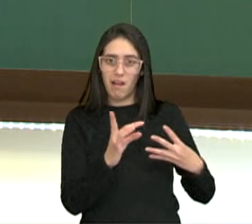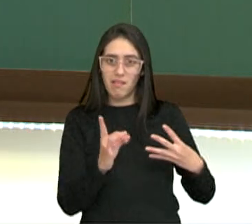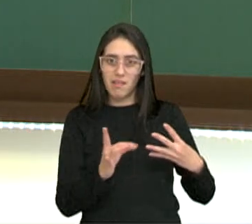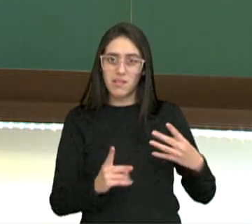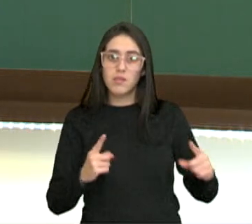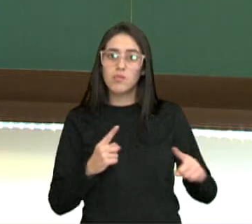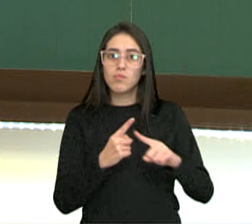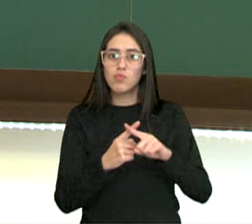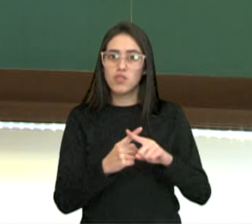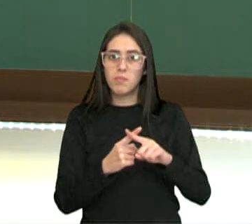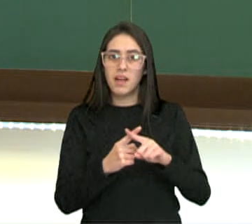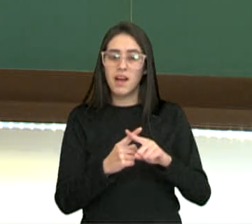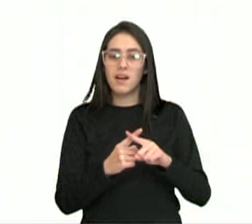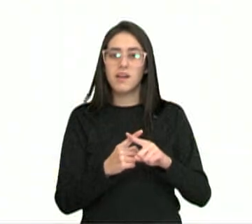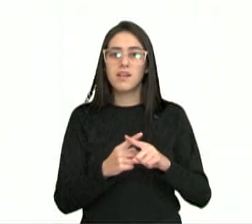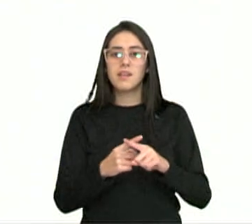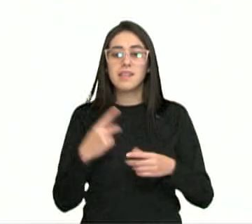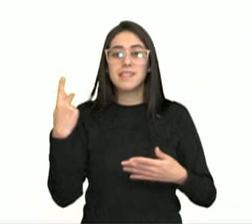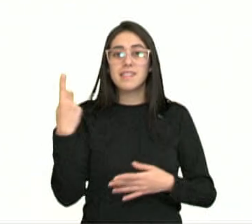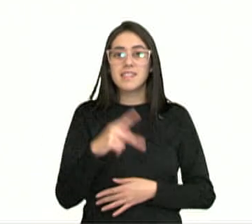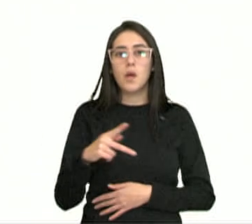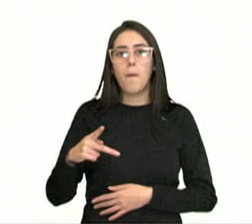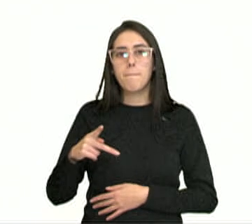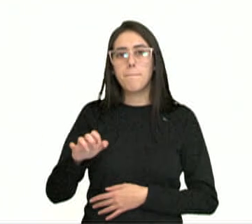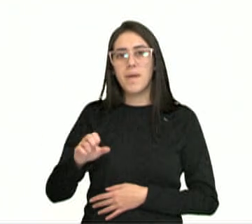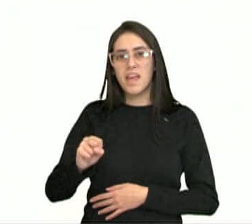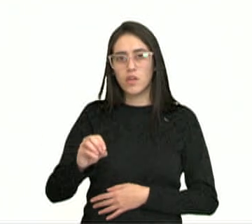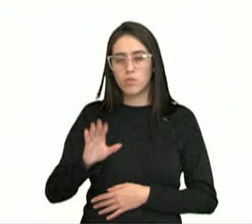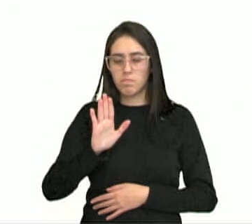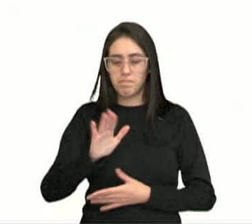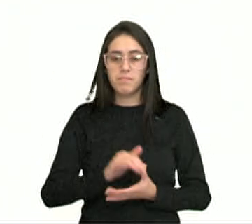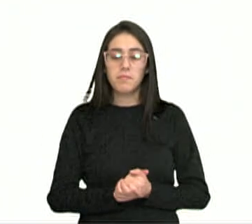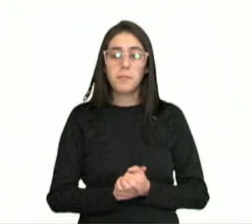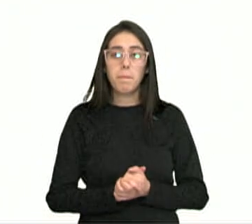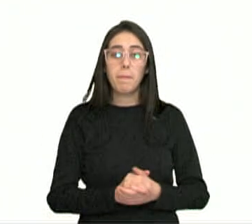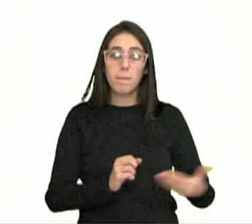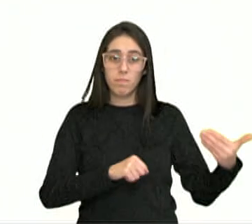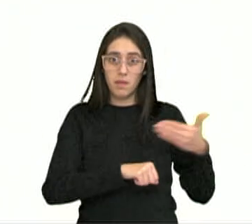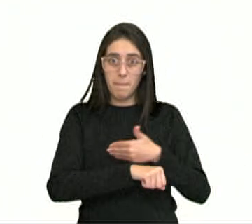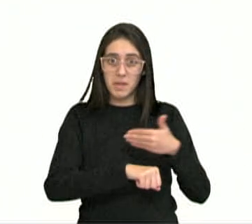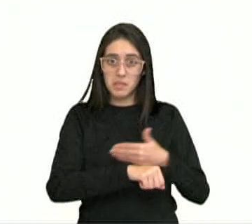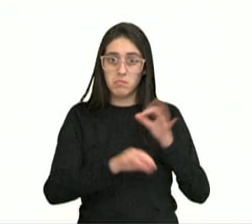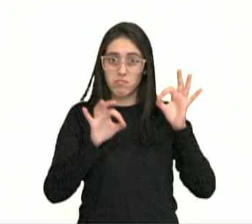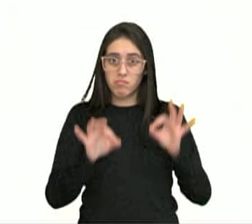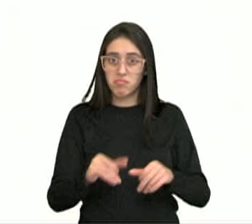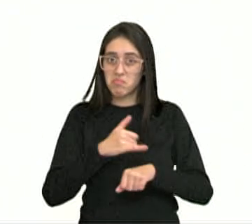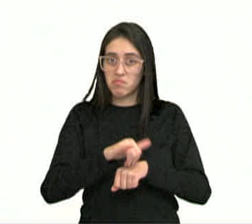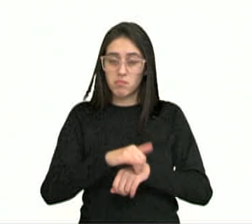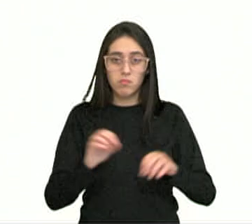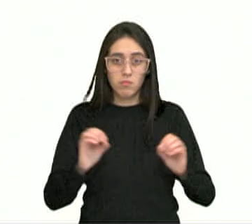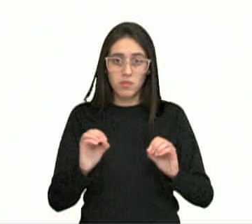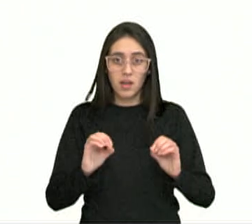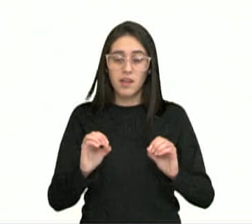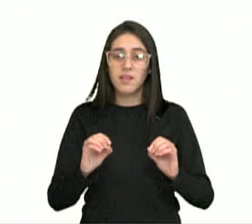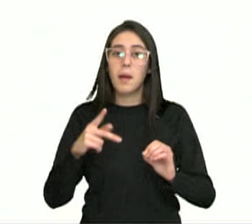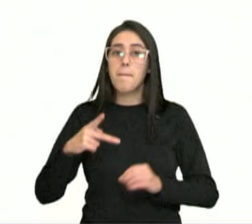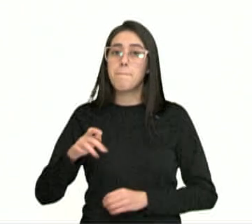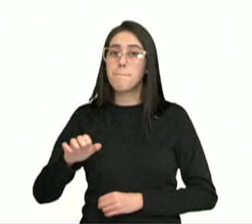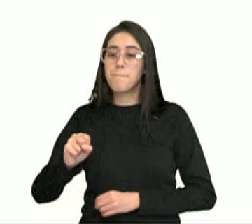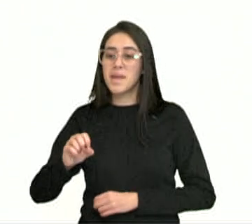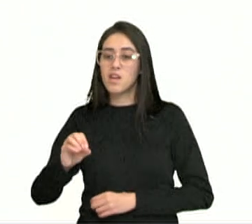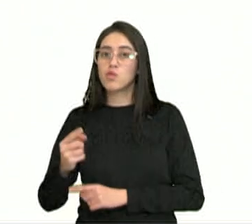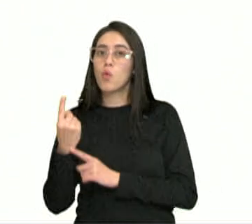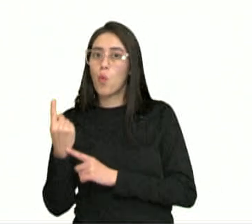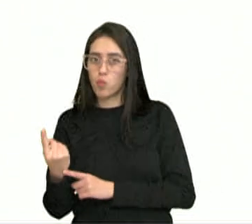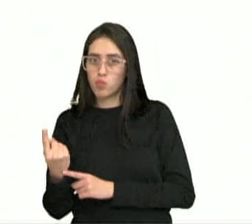seu peso. Olha só, participação, nós sabemos que participação tem peso 1 e a nota é igual